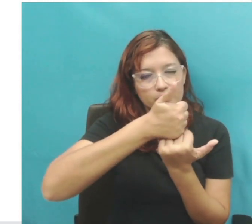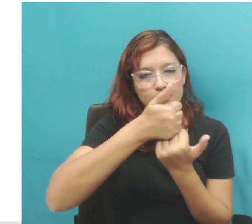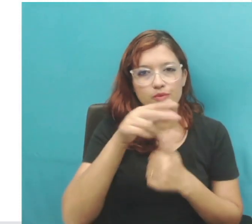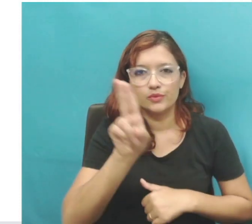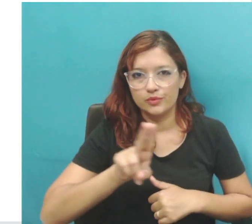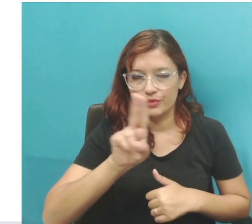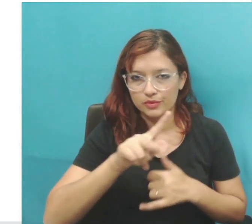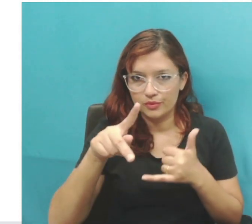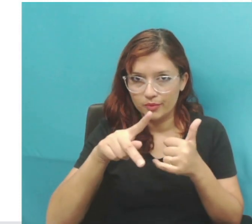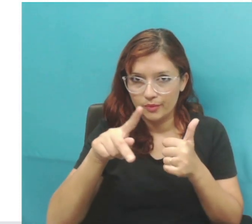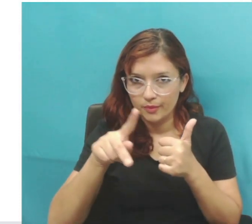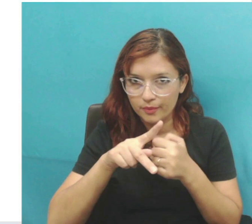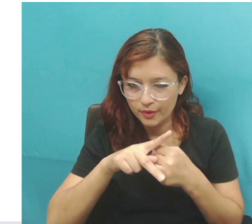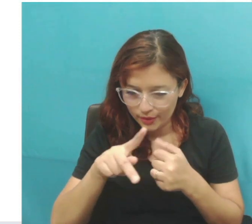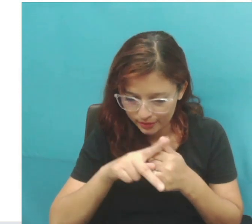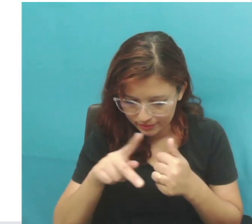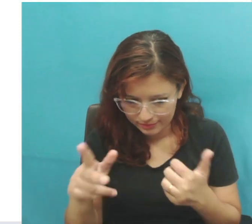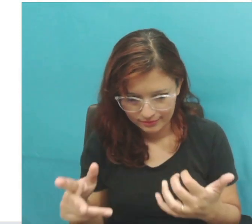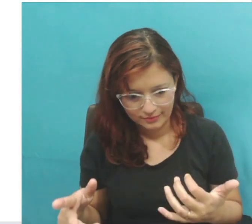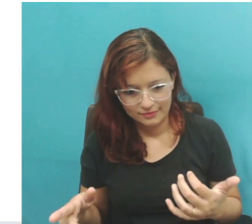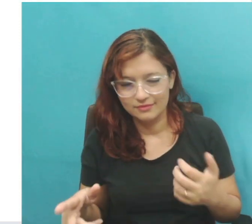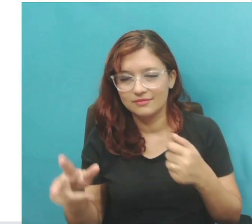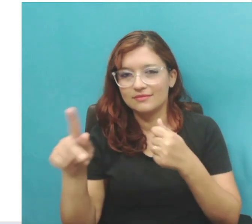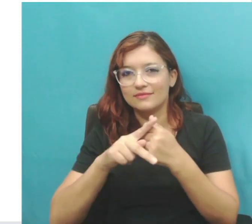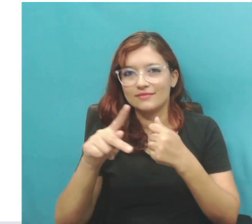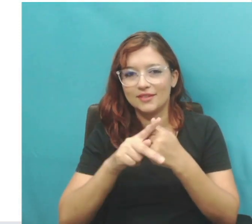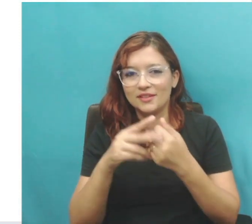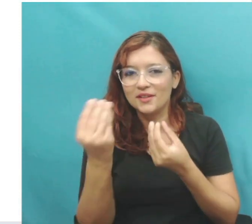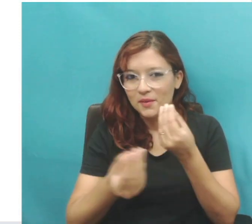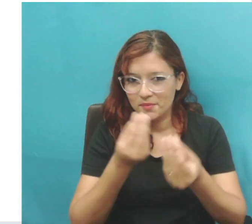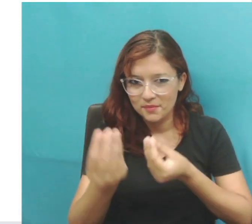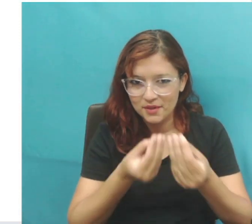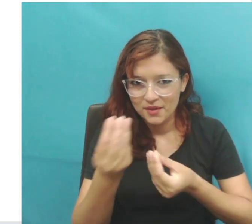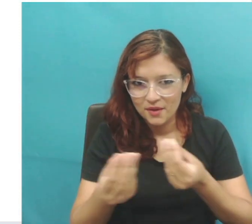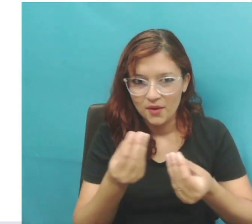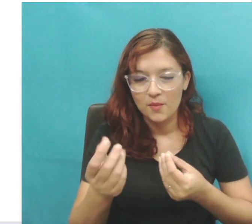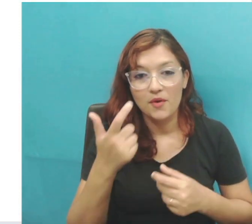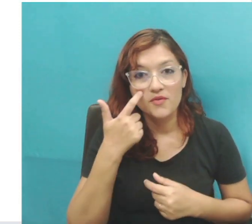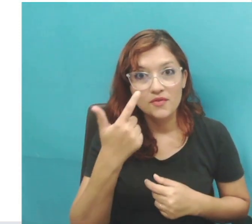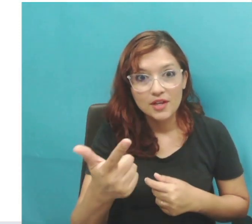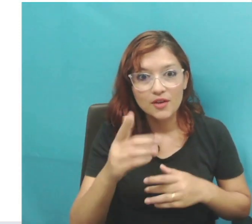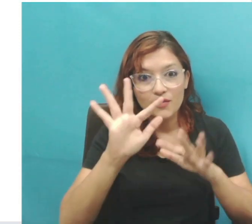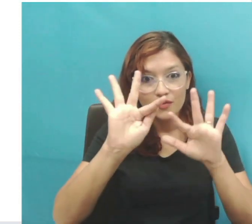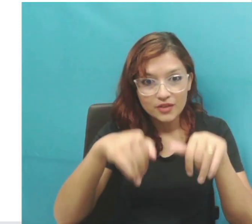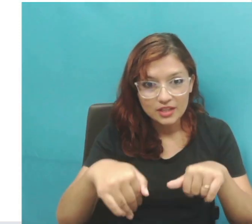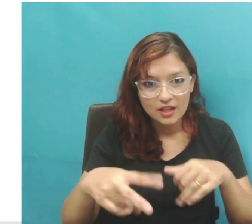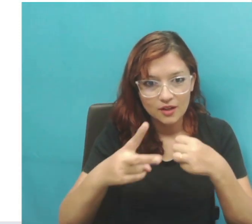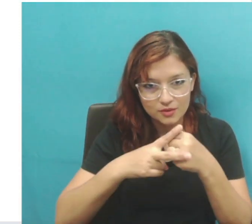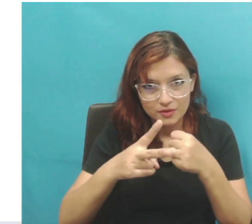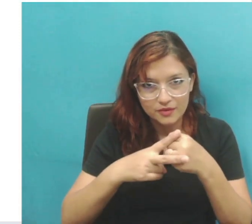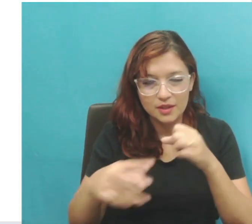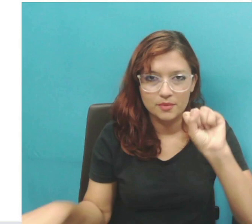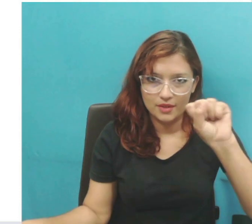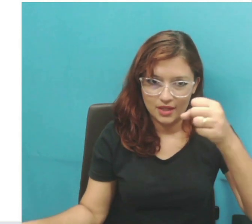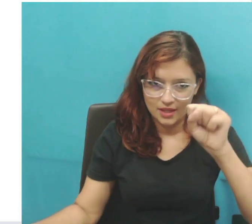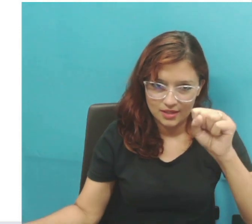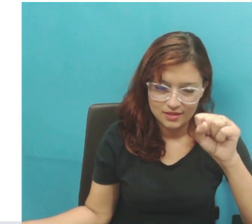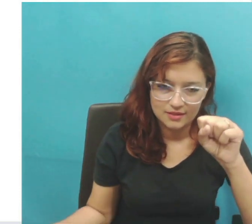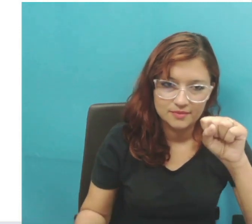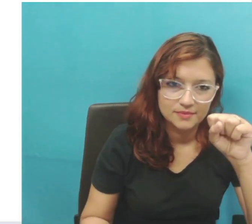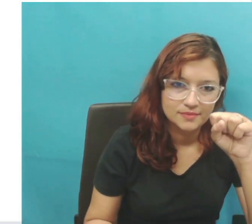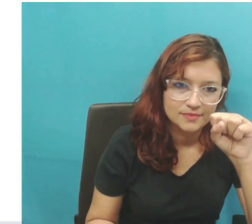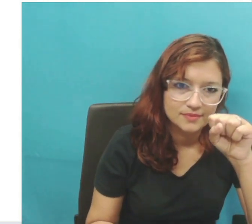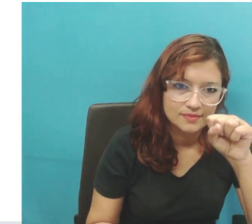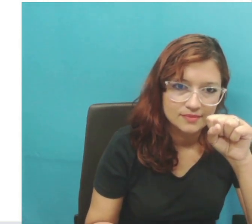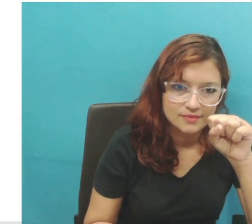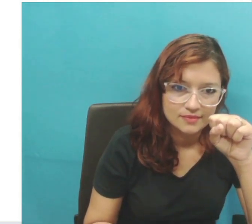Então, eu quero substituir usando um pronome. Como é que eu faço? Eu vejo o final do